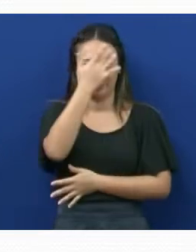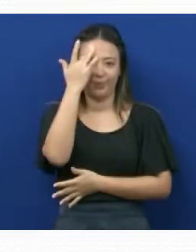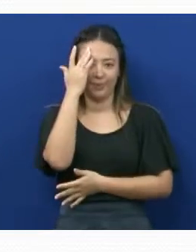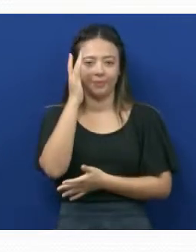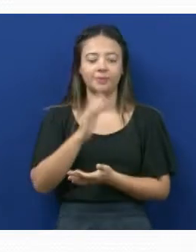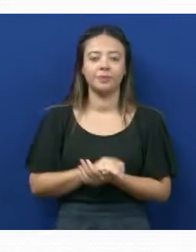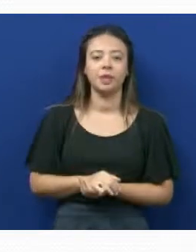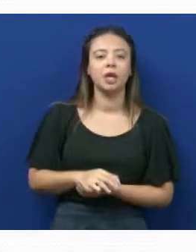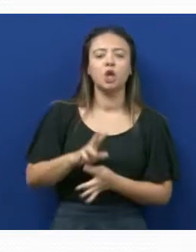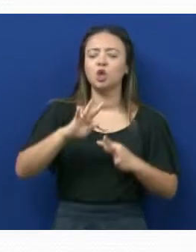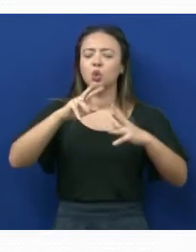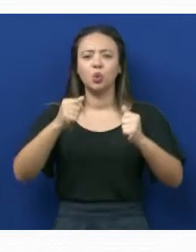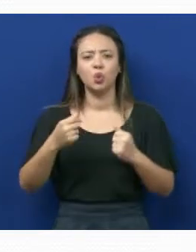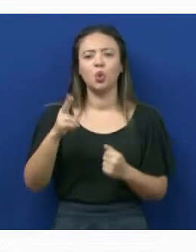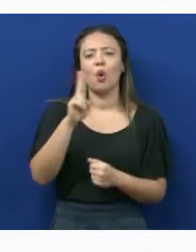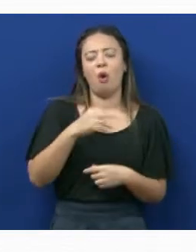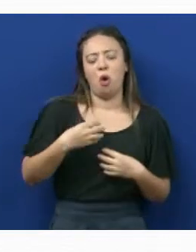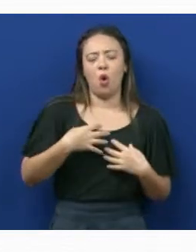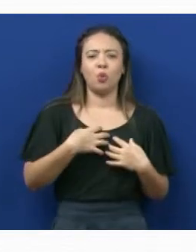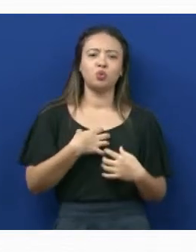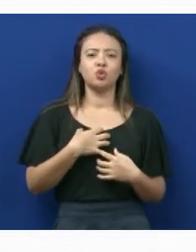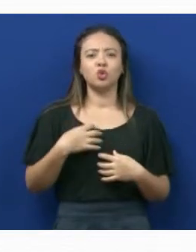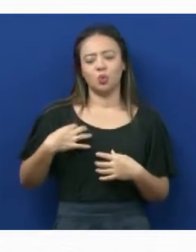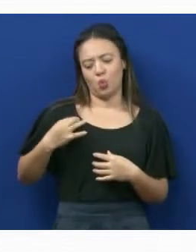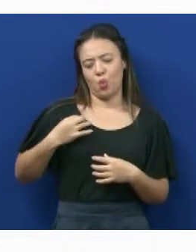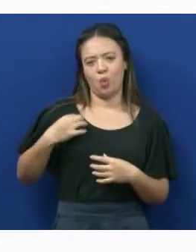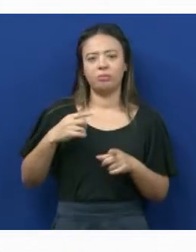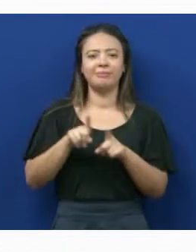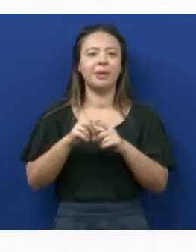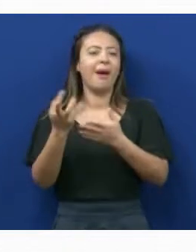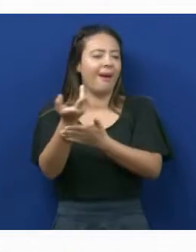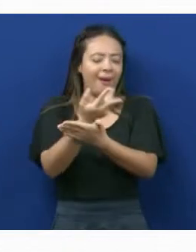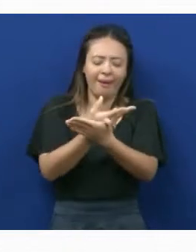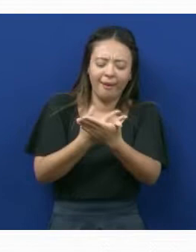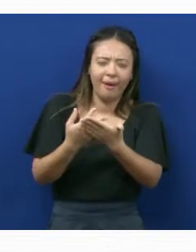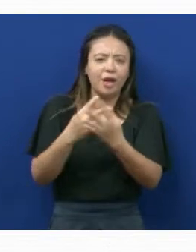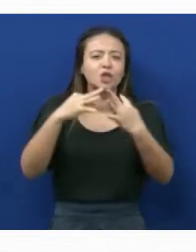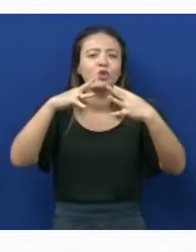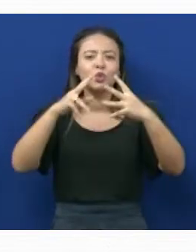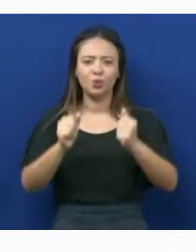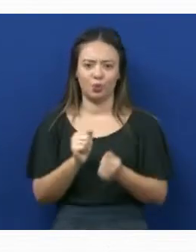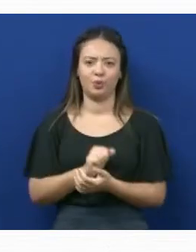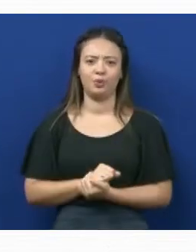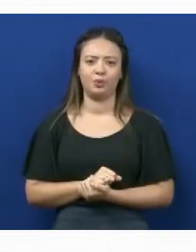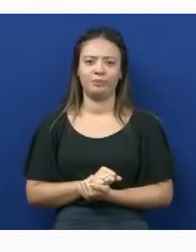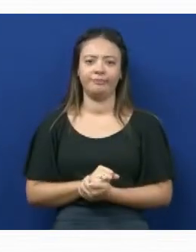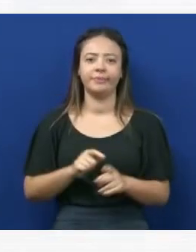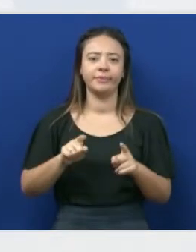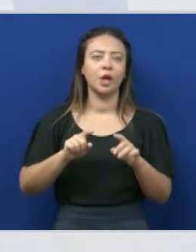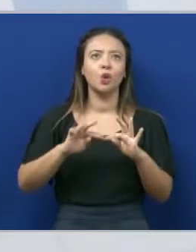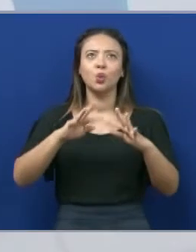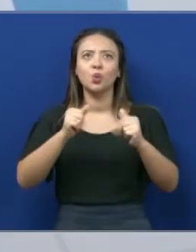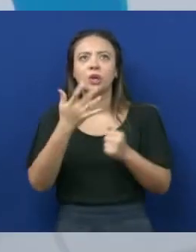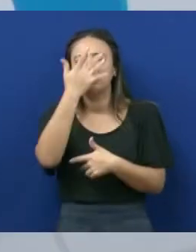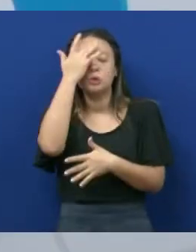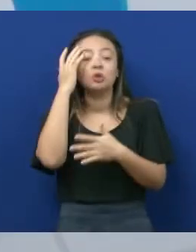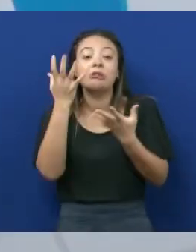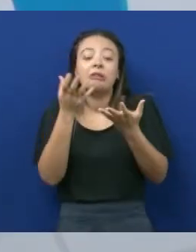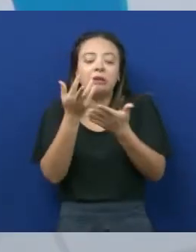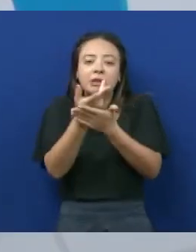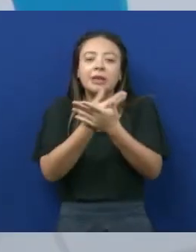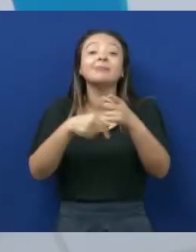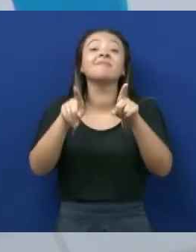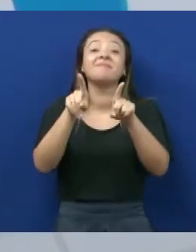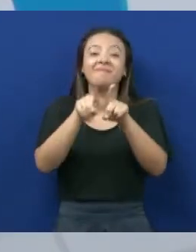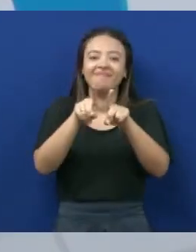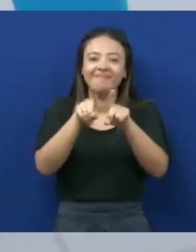vestimenta, inclusive, voltando para o campo das artes, inclusive o que os artistas iam pintar. O que eu vou fazer?